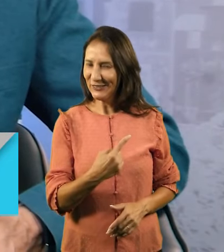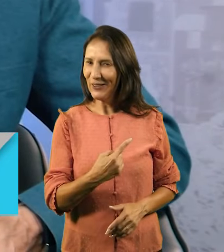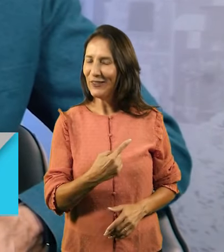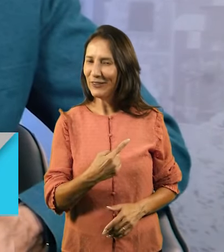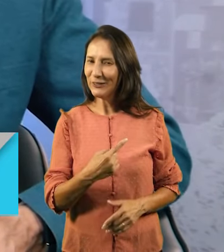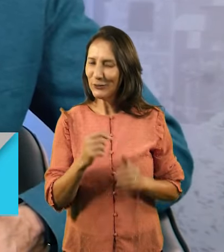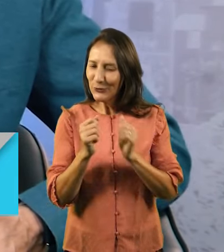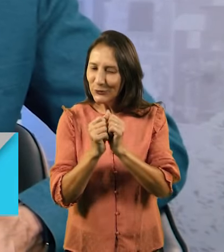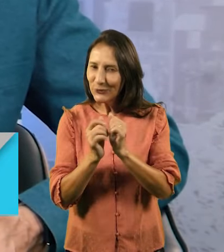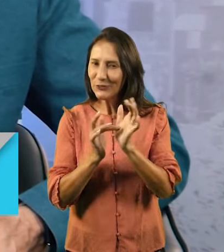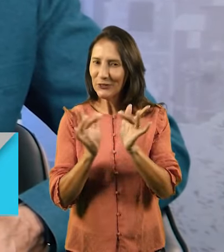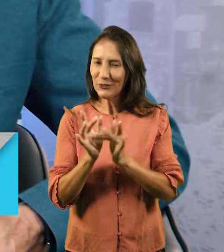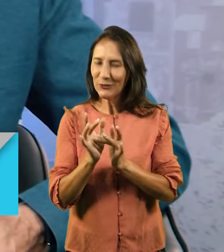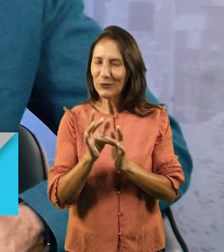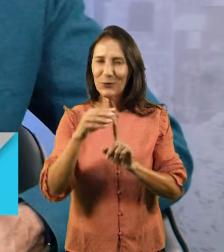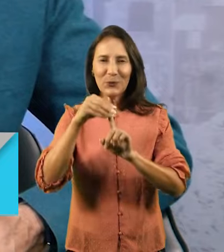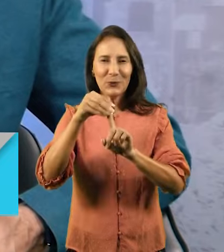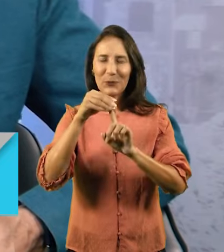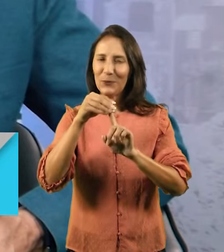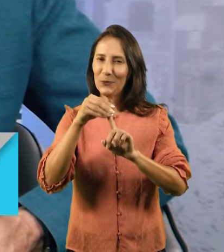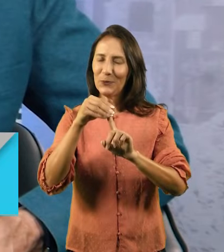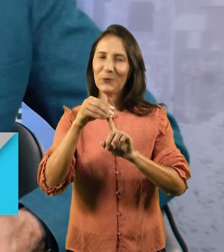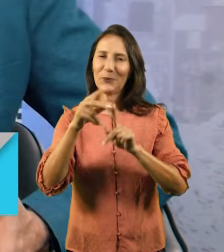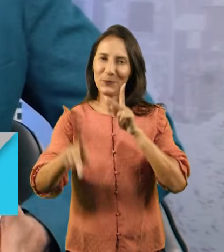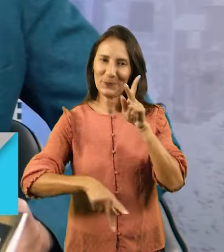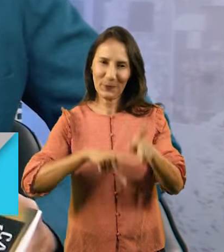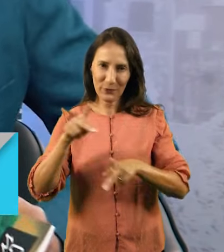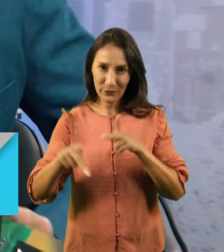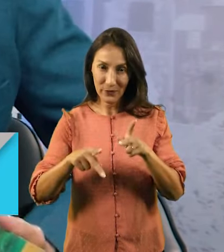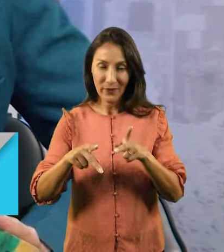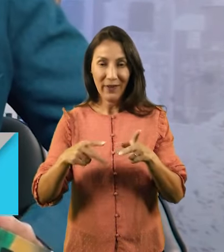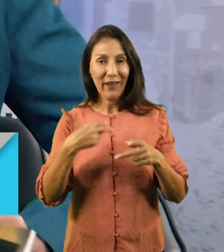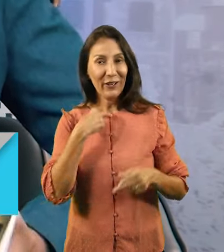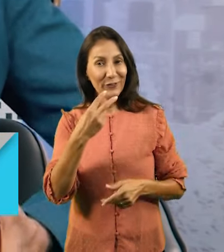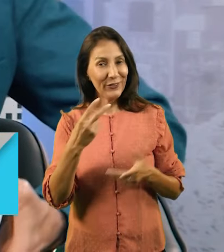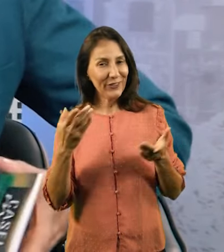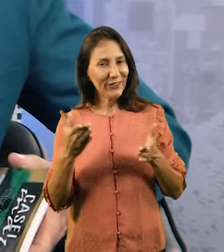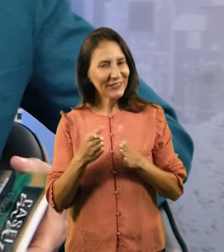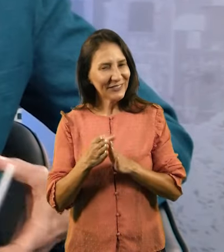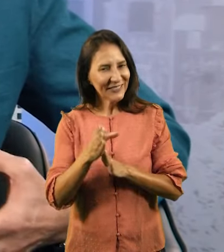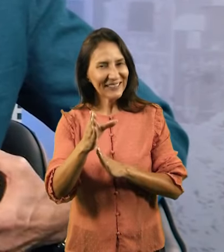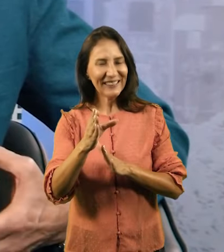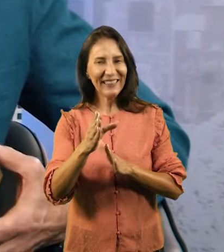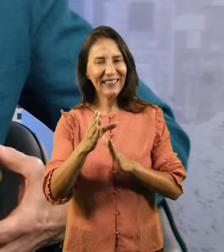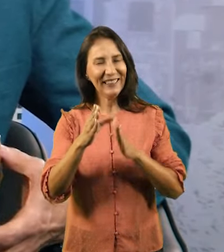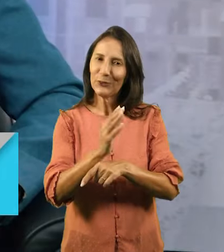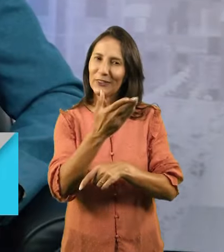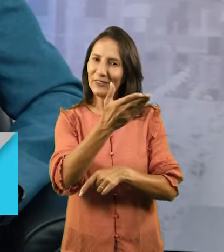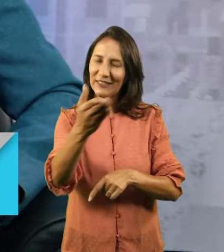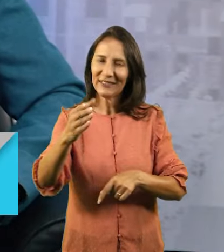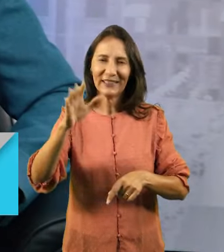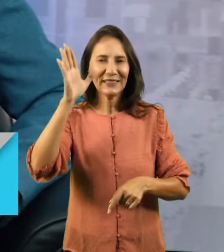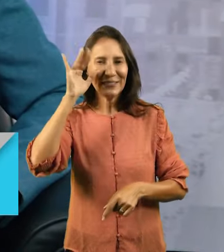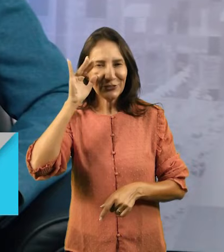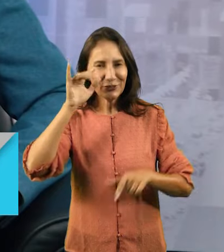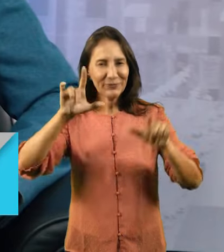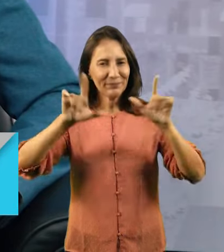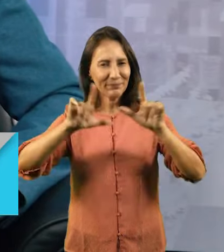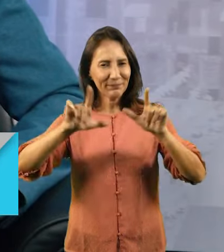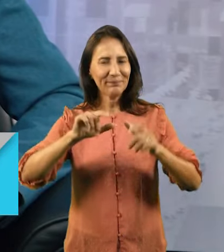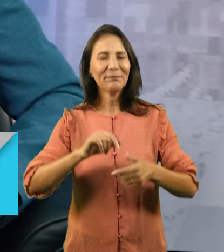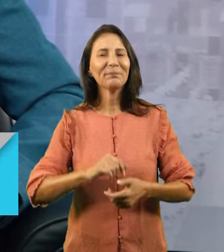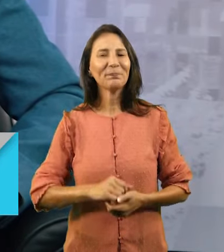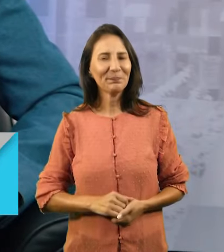em Cristo. A voz do conselho chegando em sua casa, em sua cidade, em sua presença. O Conselho de